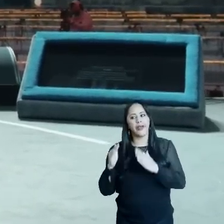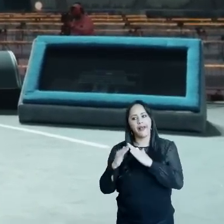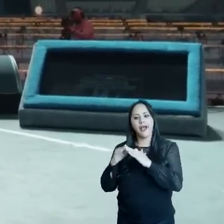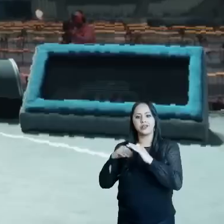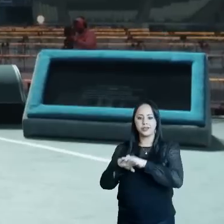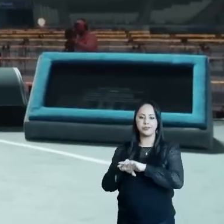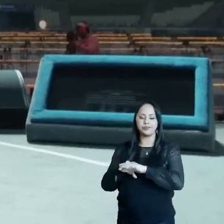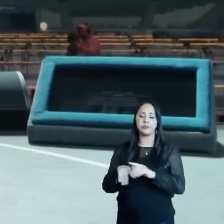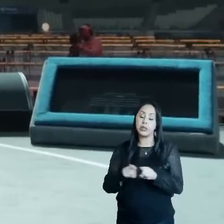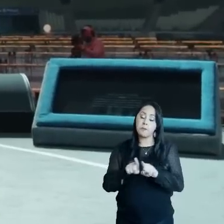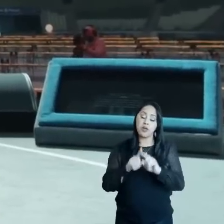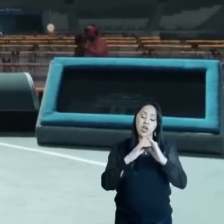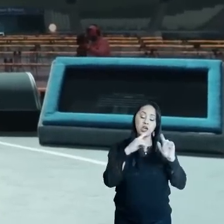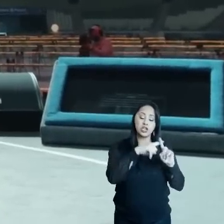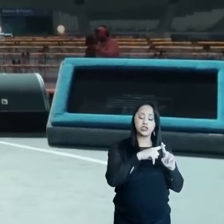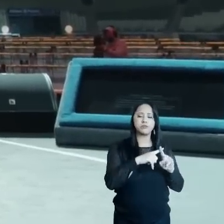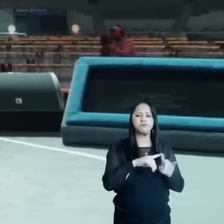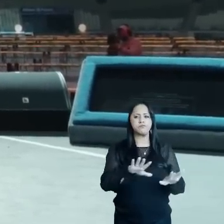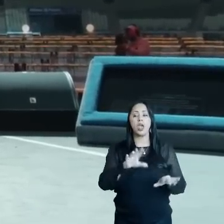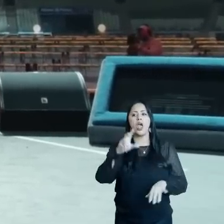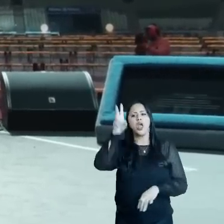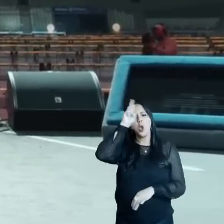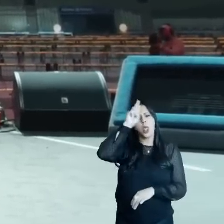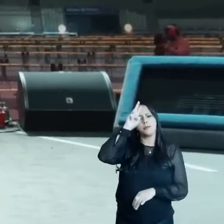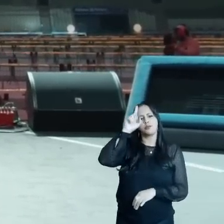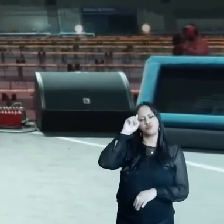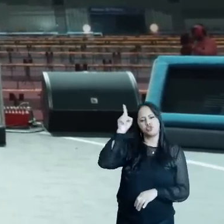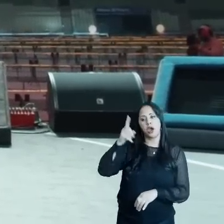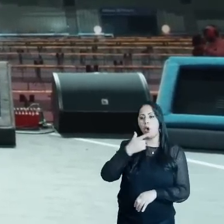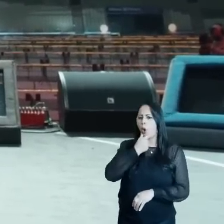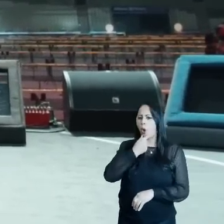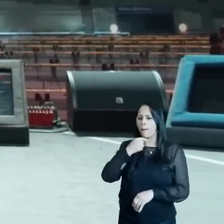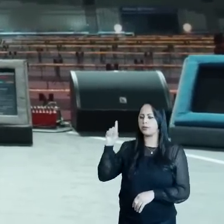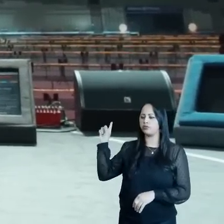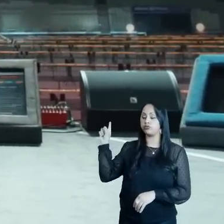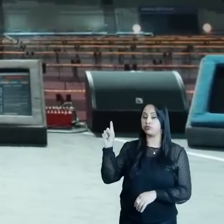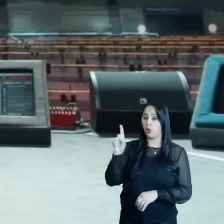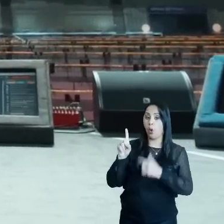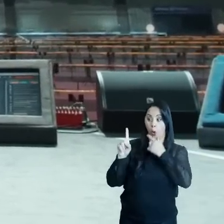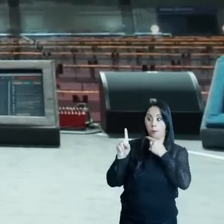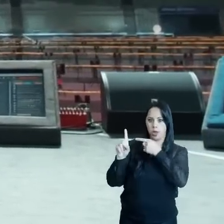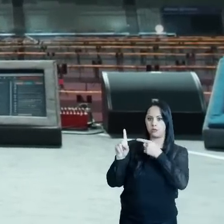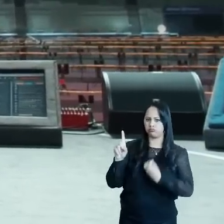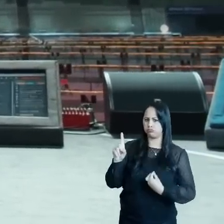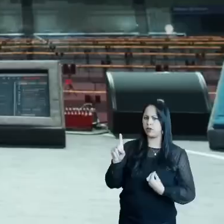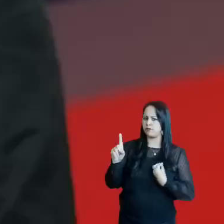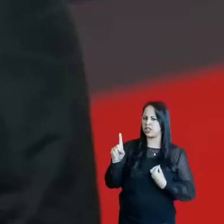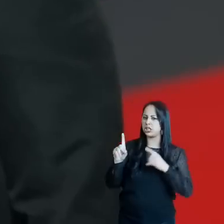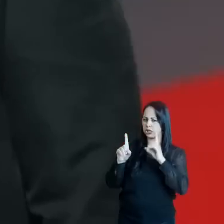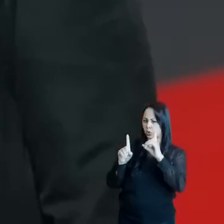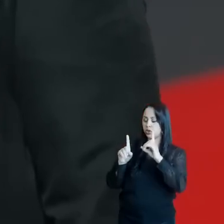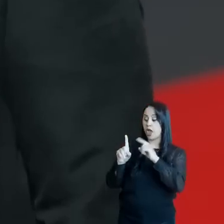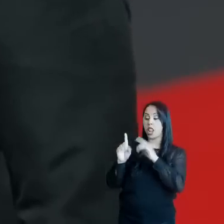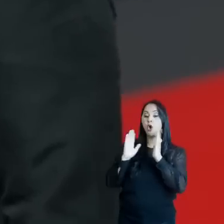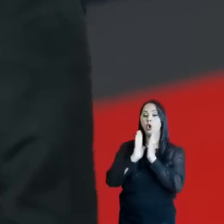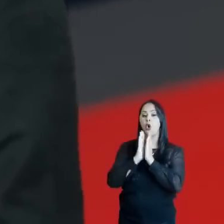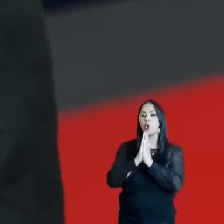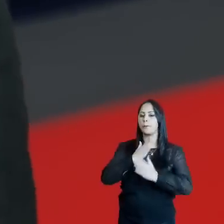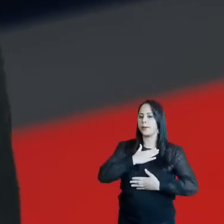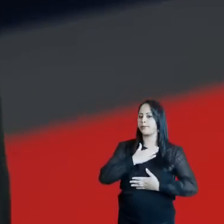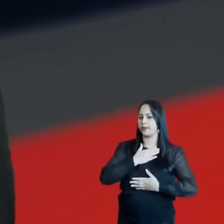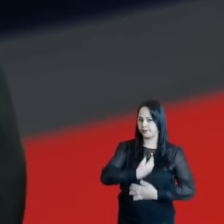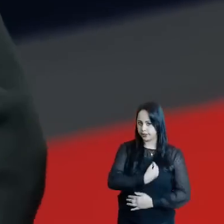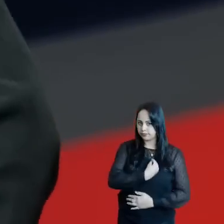ficava na igreja. E eu lembro um dia que um cara veio, um homem de Deus veio, e ele orou pela minha